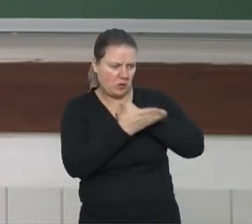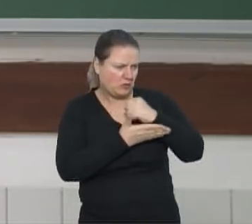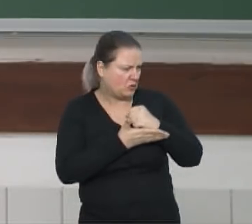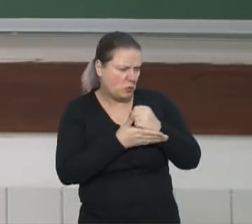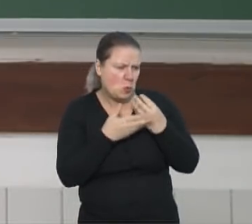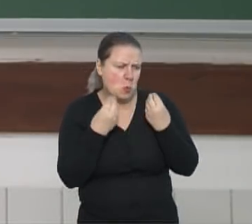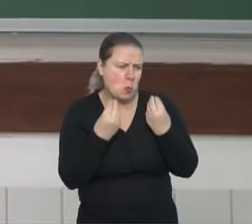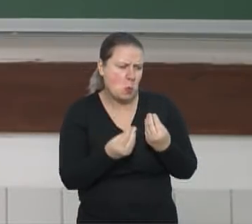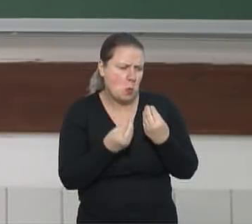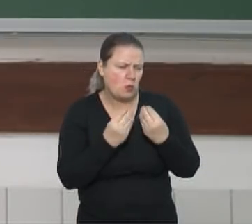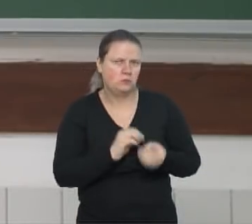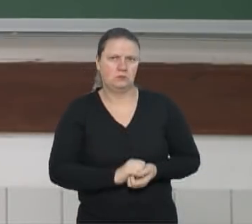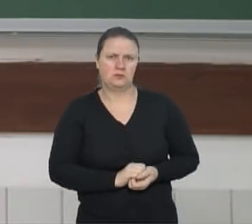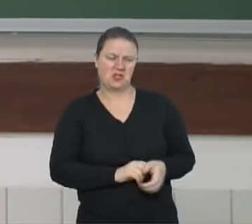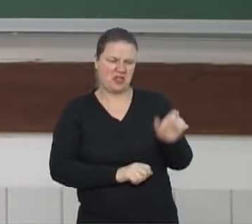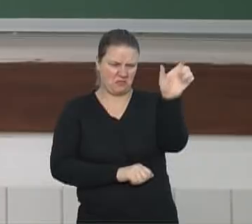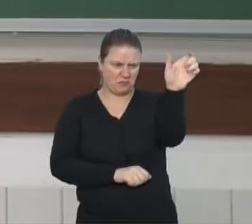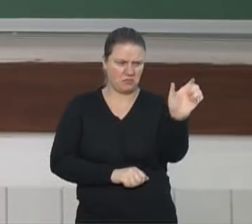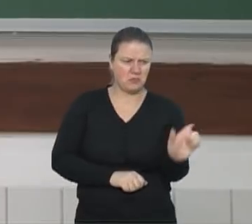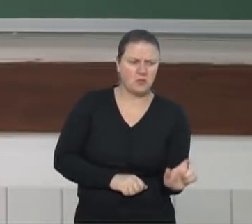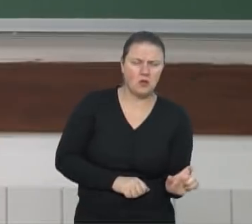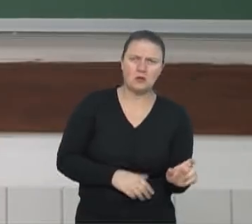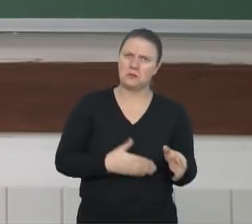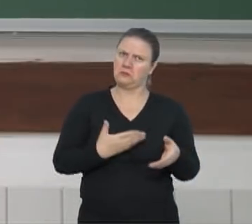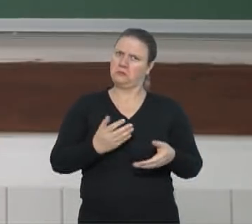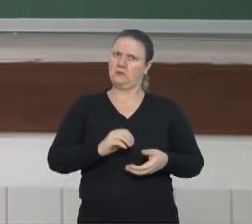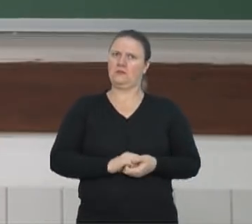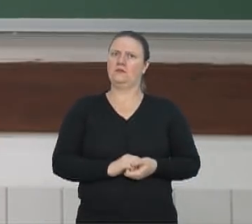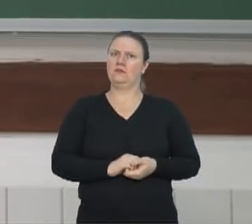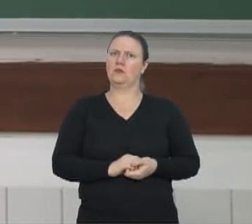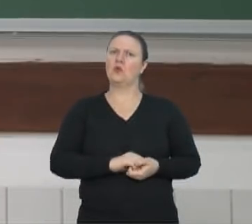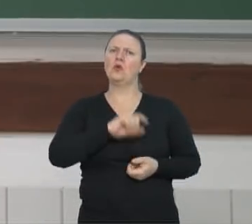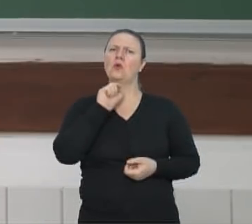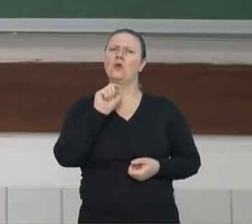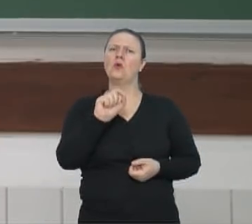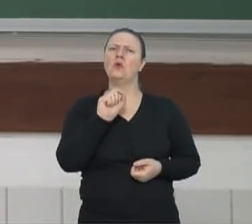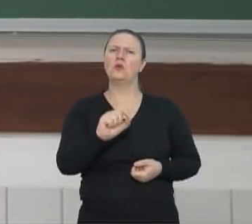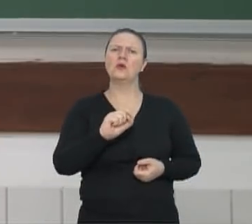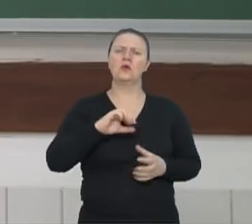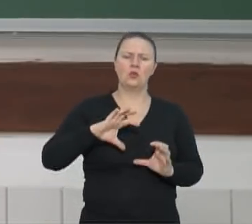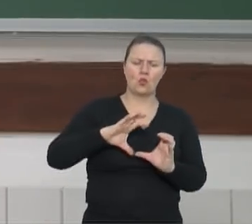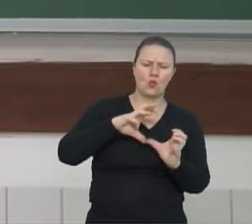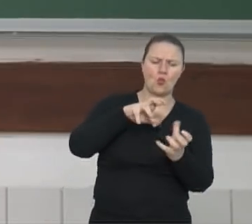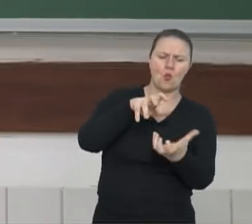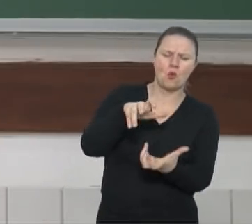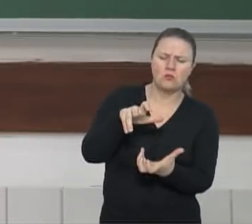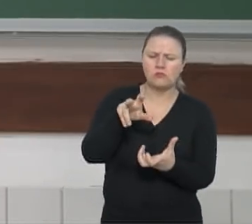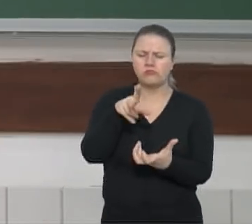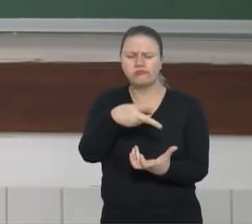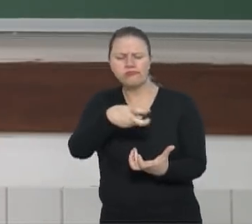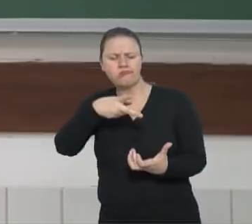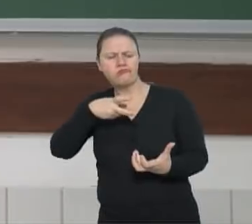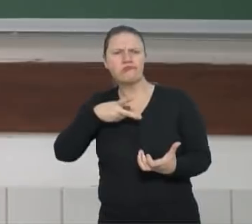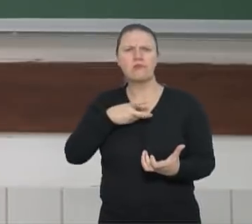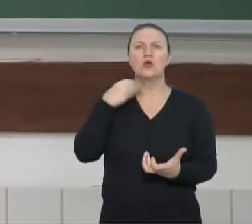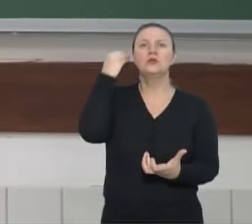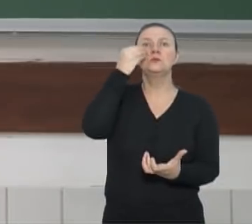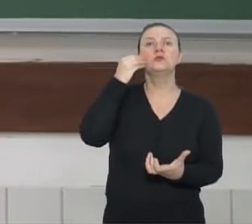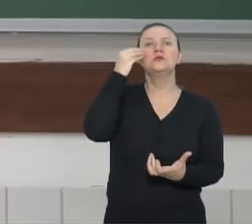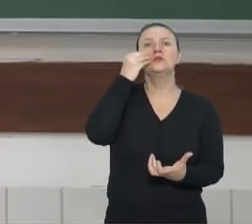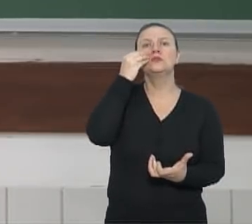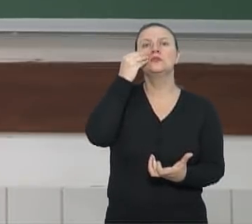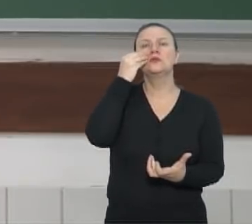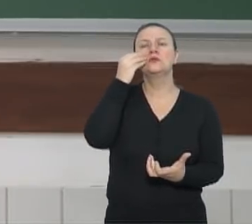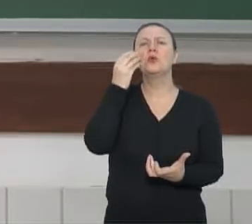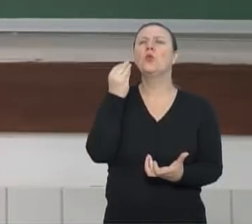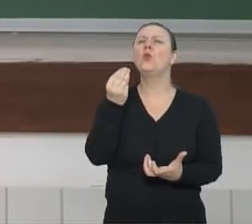sobre isso? Quem é ele? Né? Qual é a bagagem de mundo que ele tem para falar isso, não é verdade? Então é